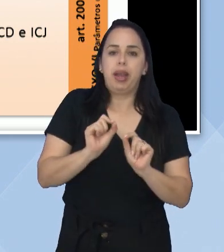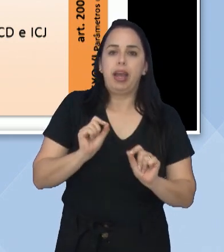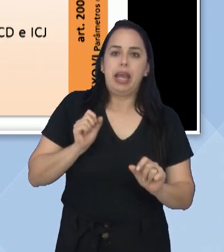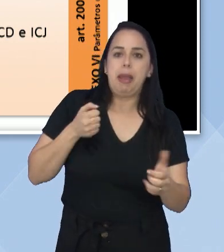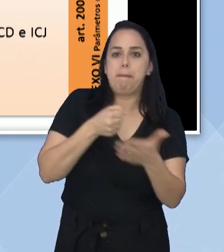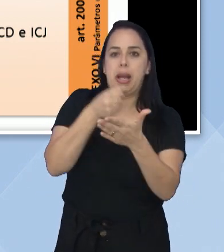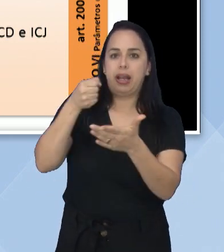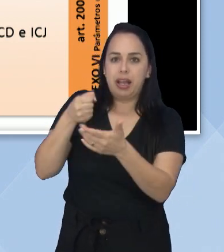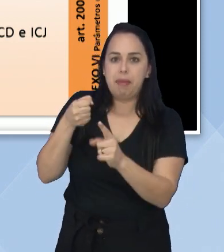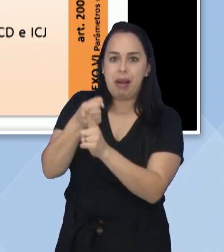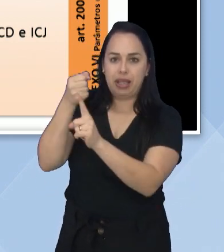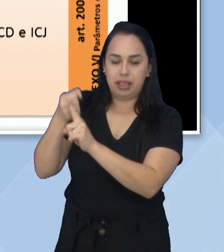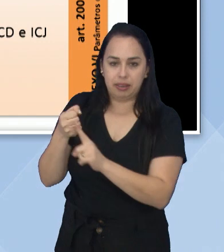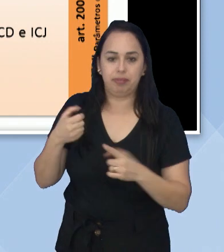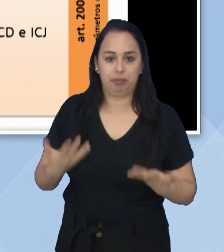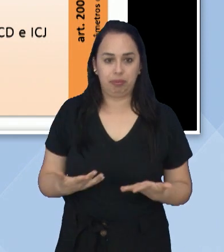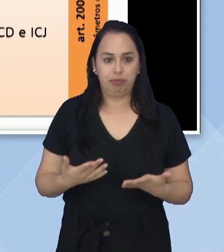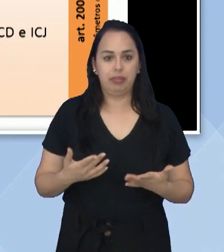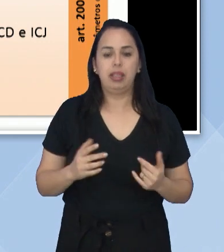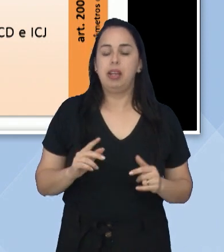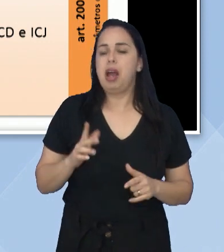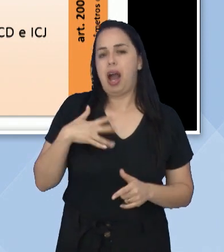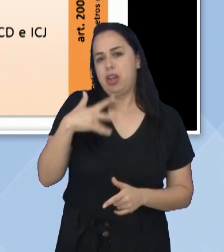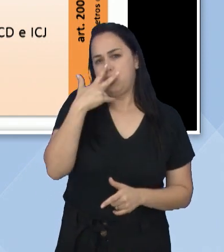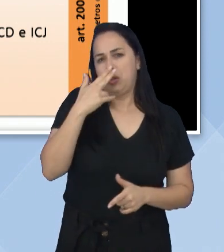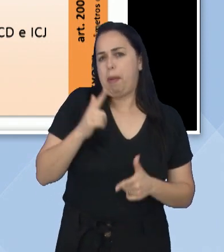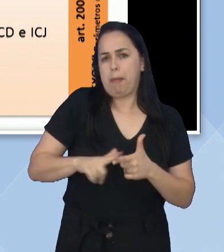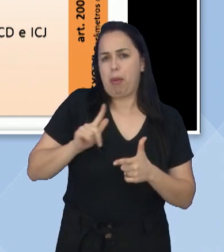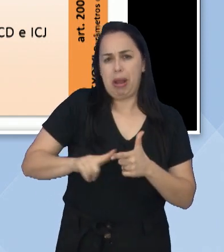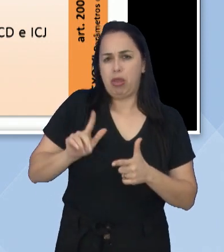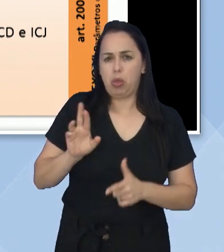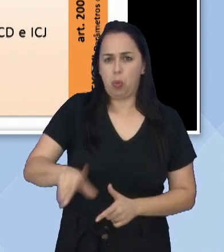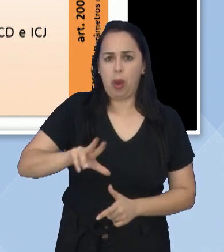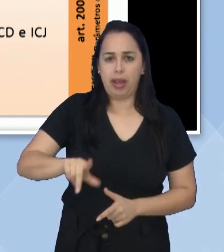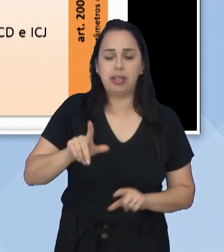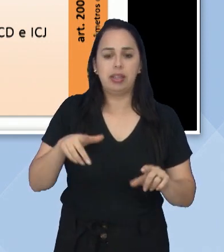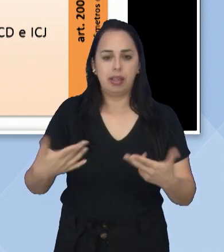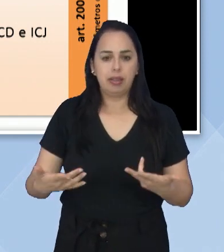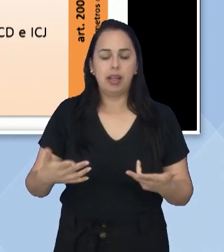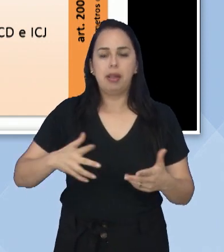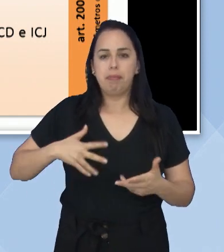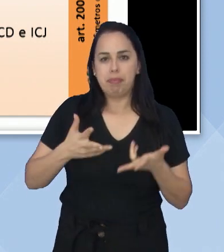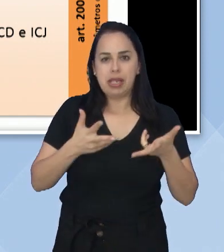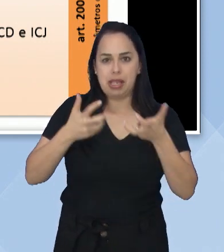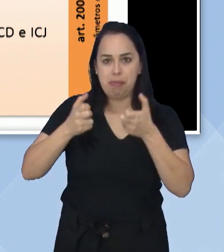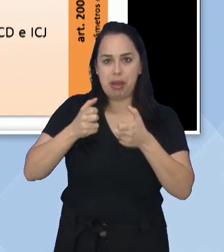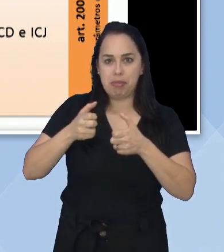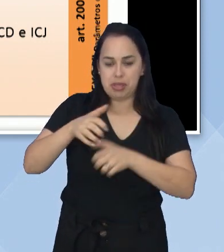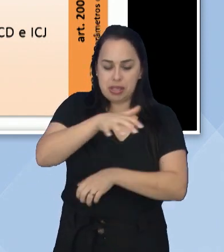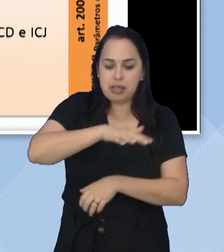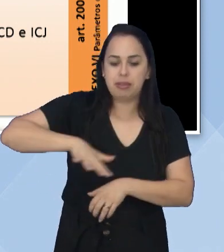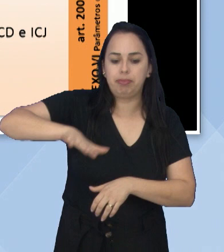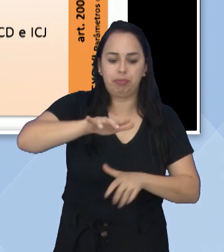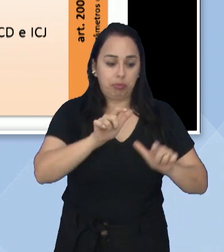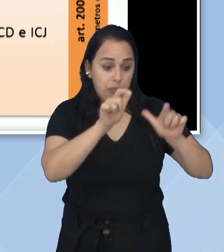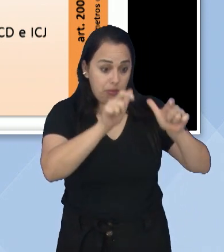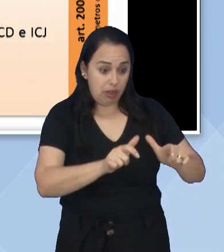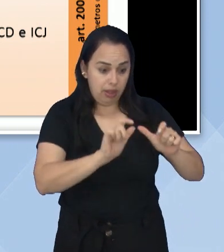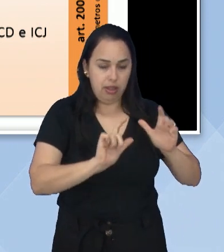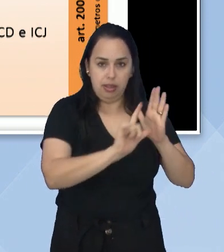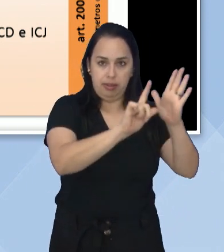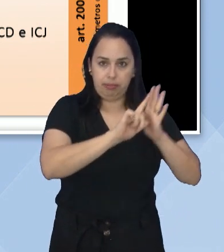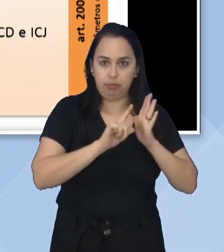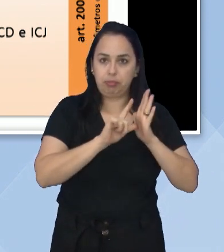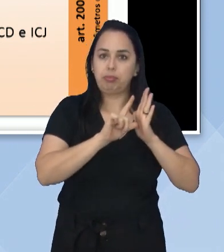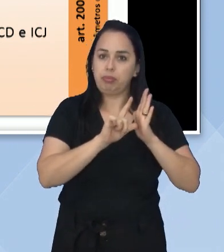do condomínio então a gente entende que esse também não é problema e colocamos percebemos uma falha que o condomínio industrial e o conjunto industrial não estava colocado